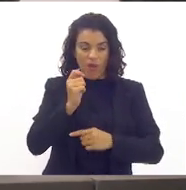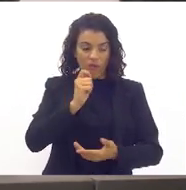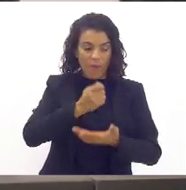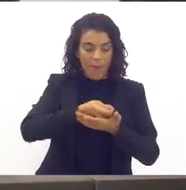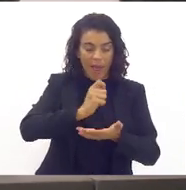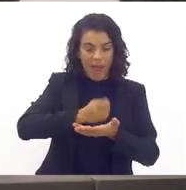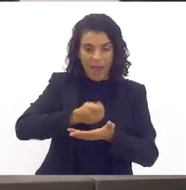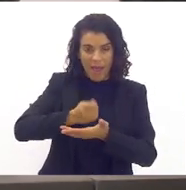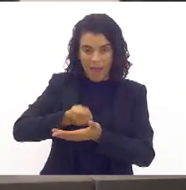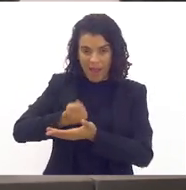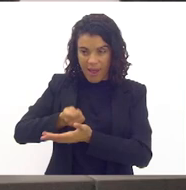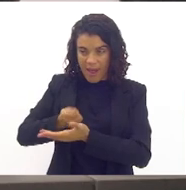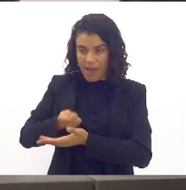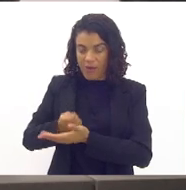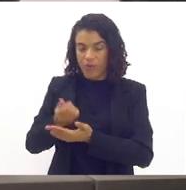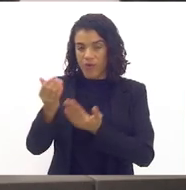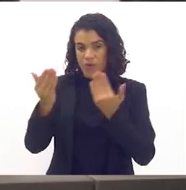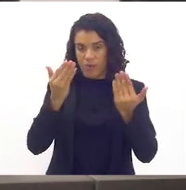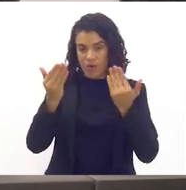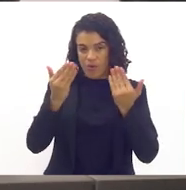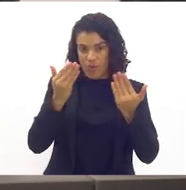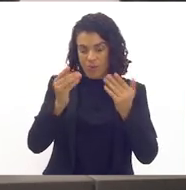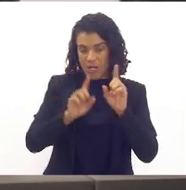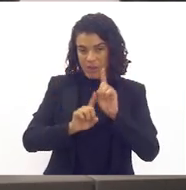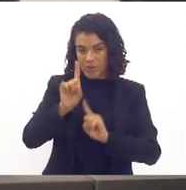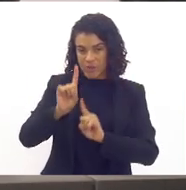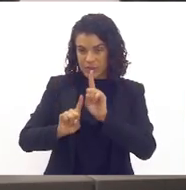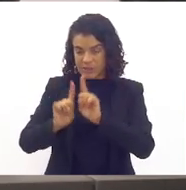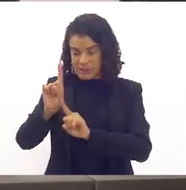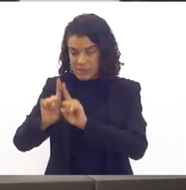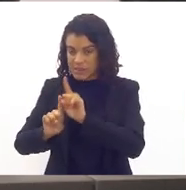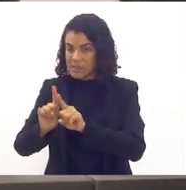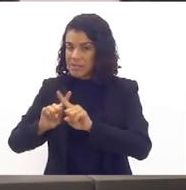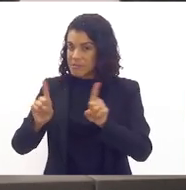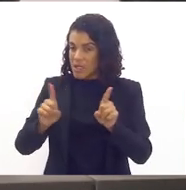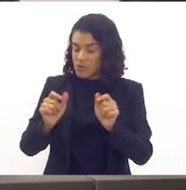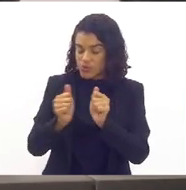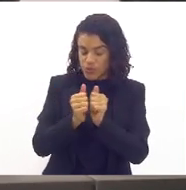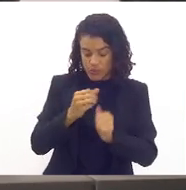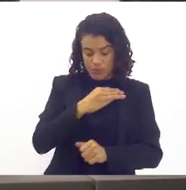menor em relação aos índices, mas ele está em discussão ainda junto ao MP.